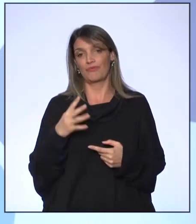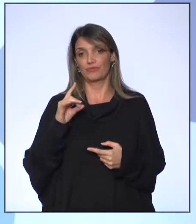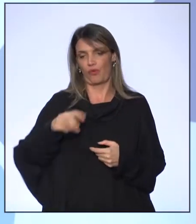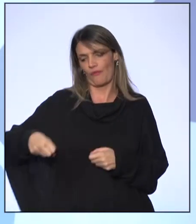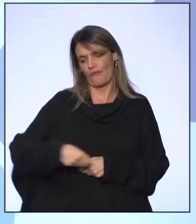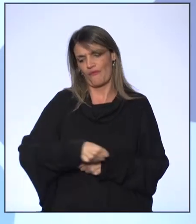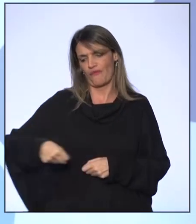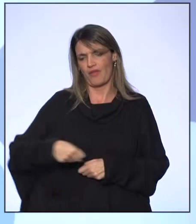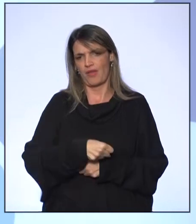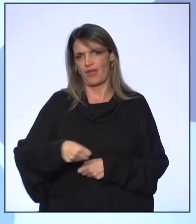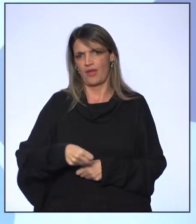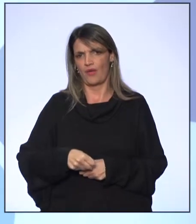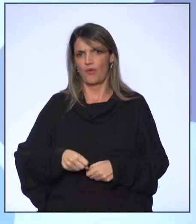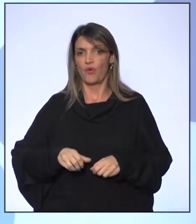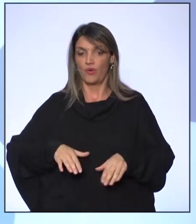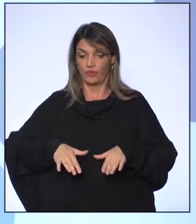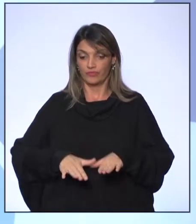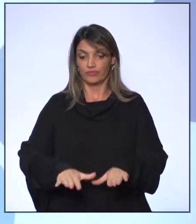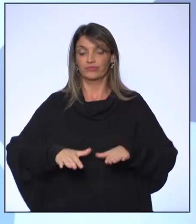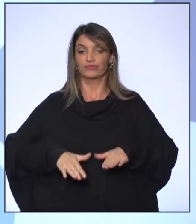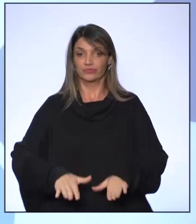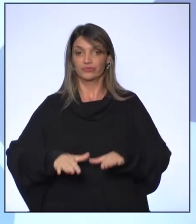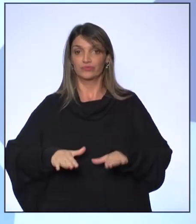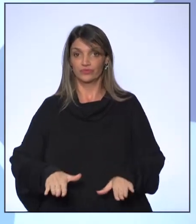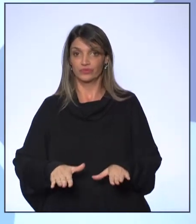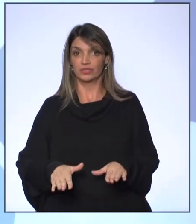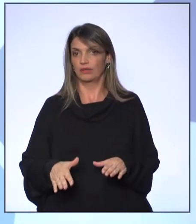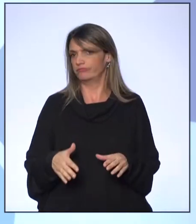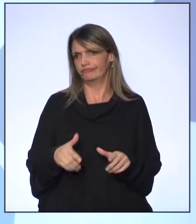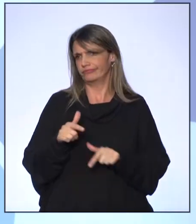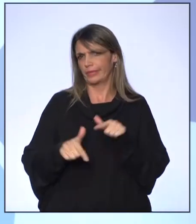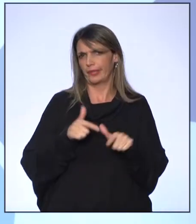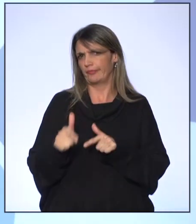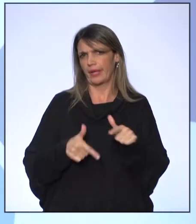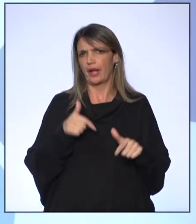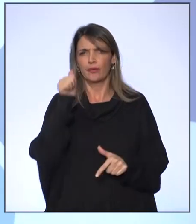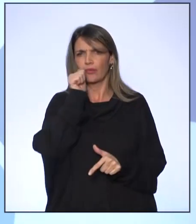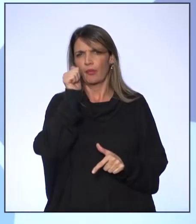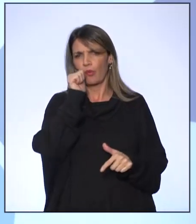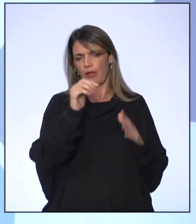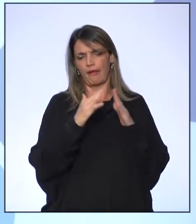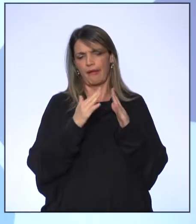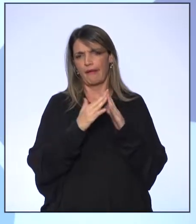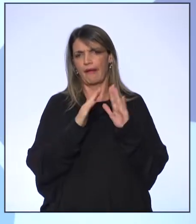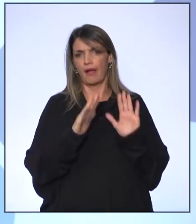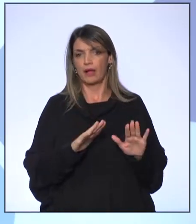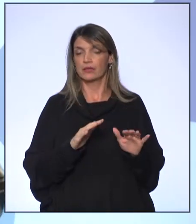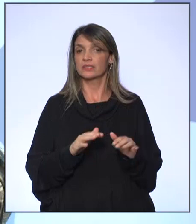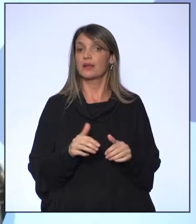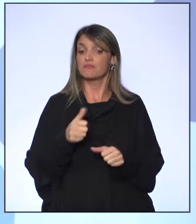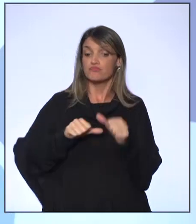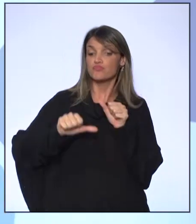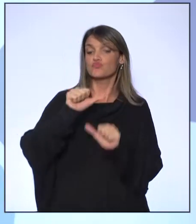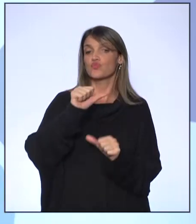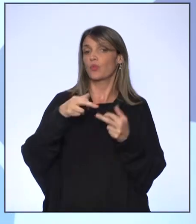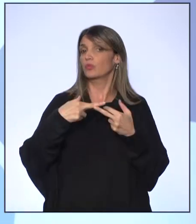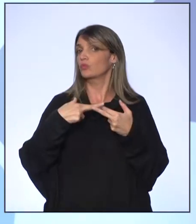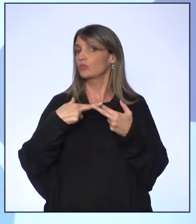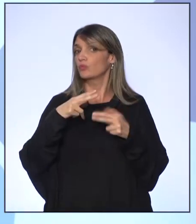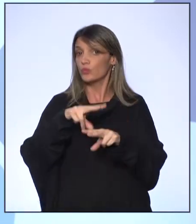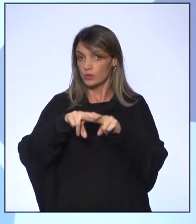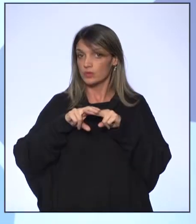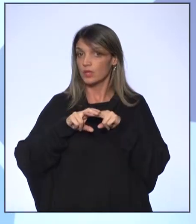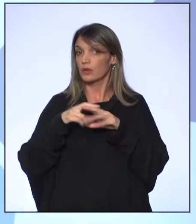de atividades domésticas que foram modificadas devido à eletricidade. Bom, mas a eletricidade mudou muito